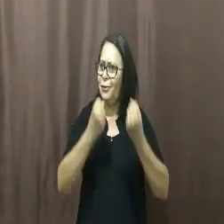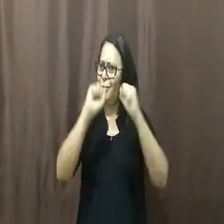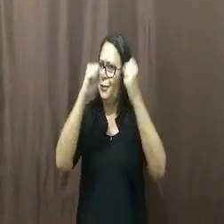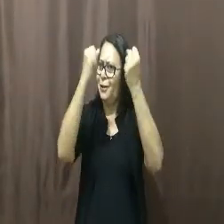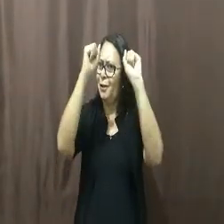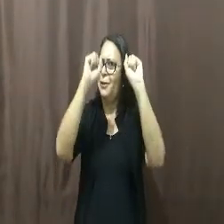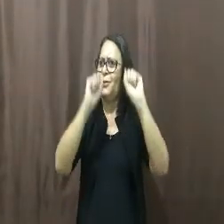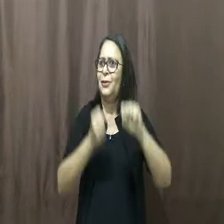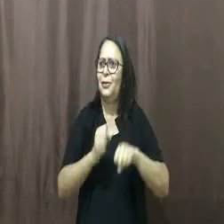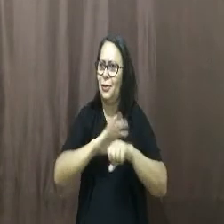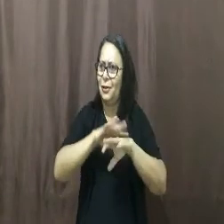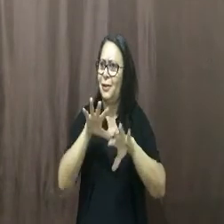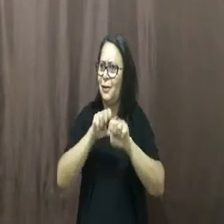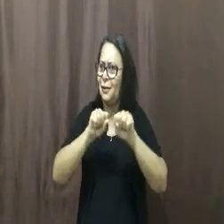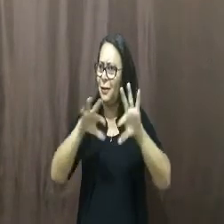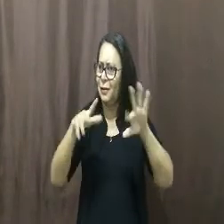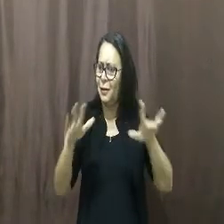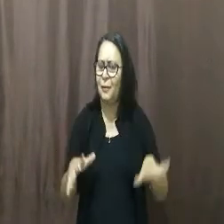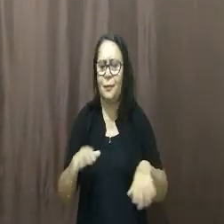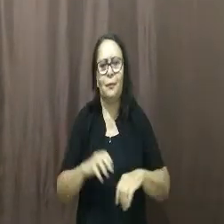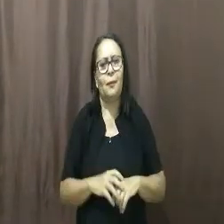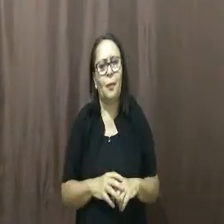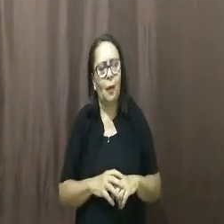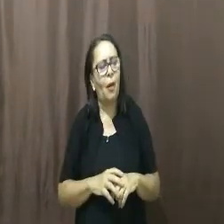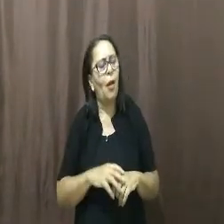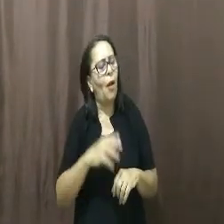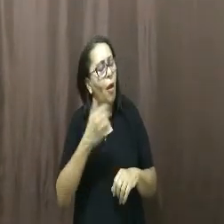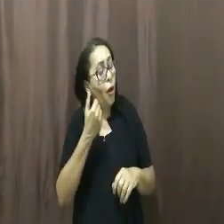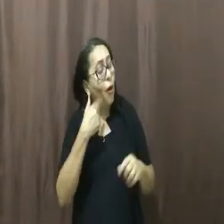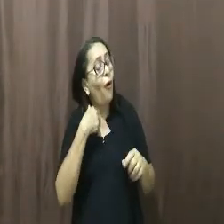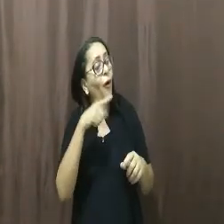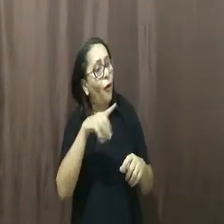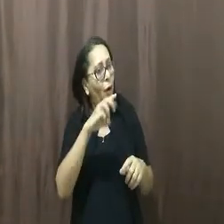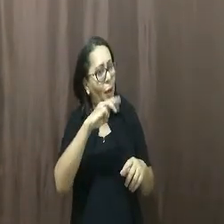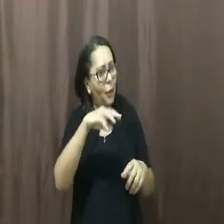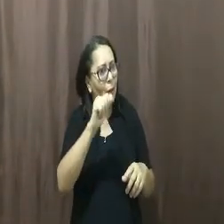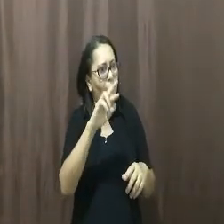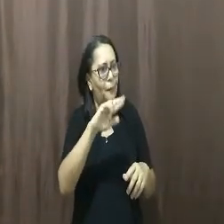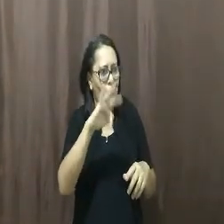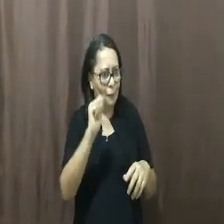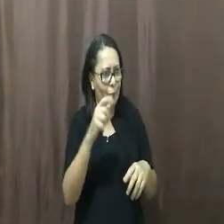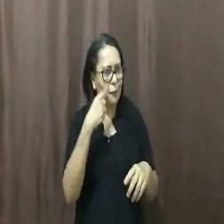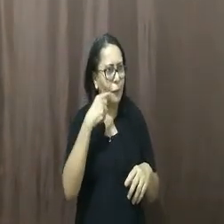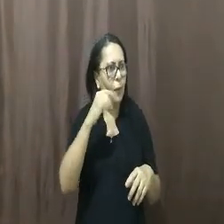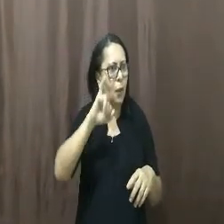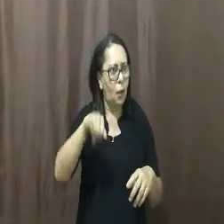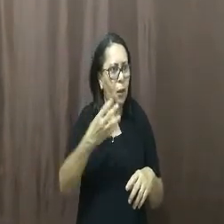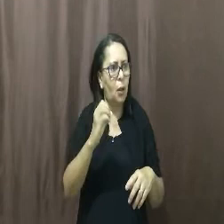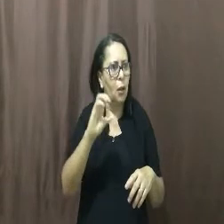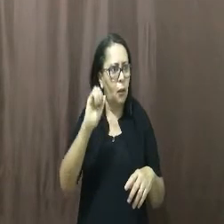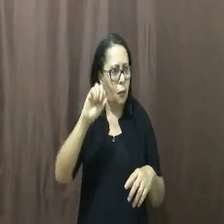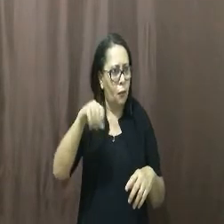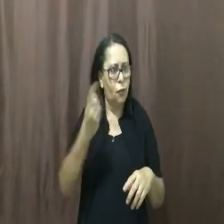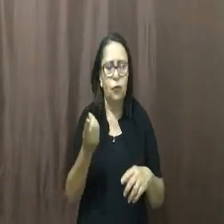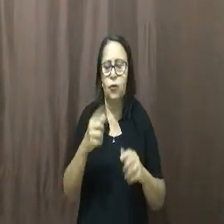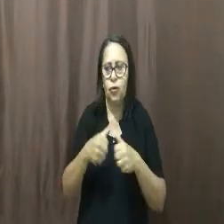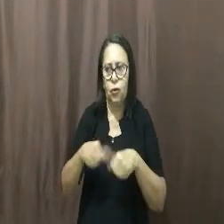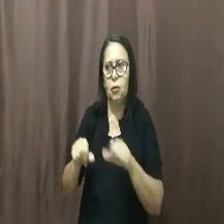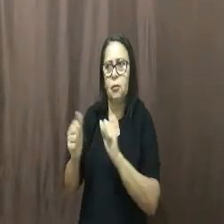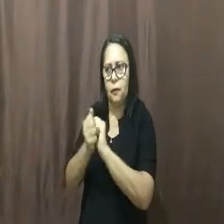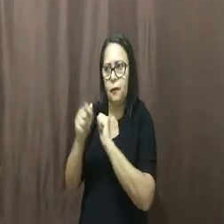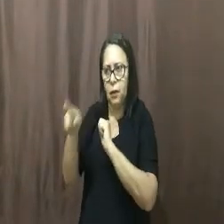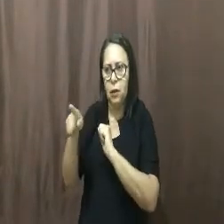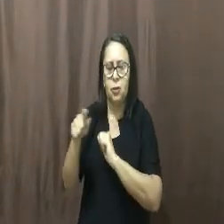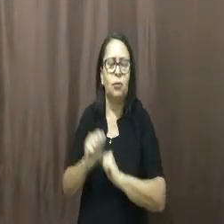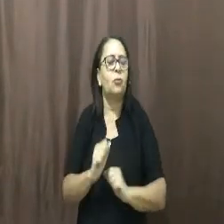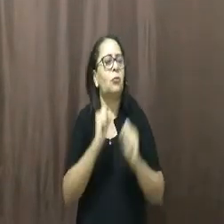pandemia. Tadinho. Dona Maria, vou deixar o João com a senhora. Volto já. Deixa esse